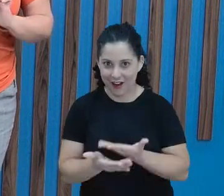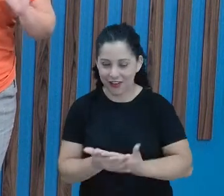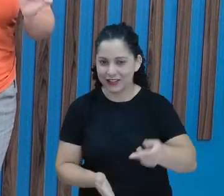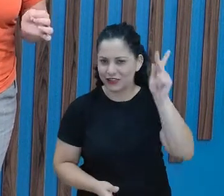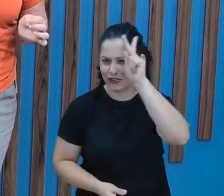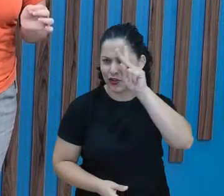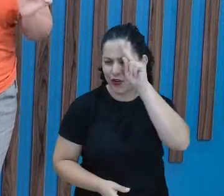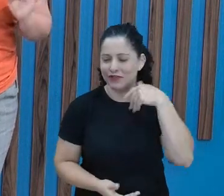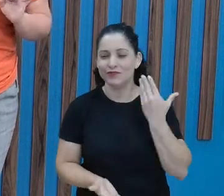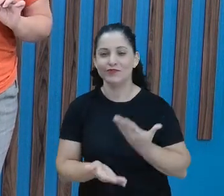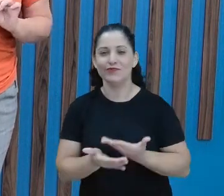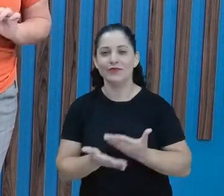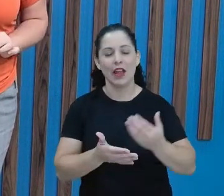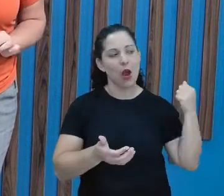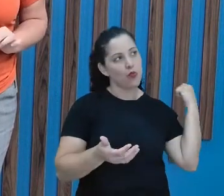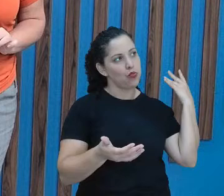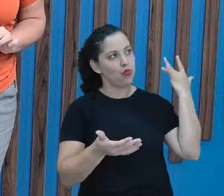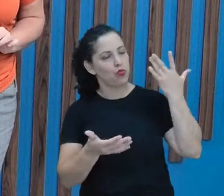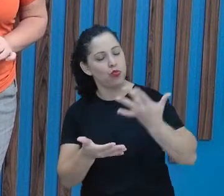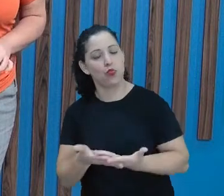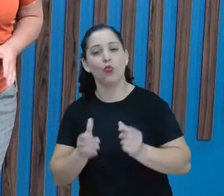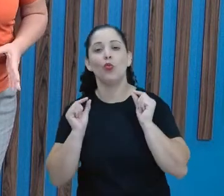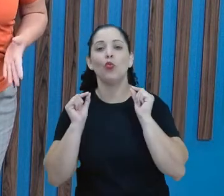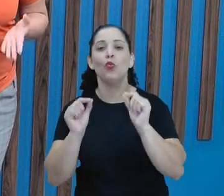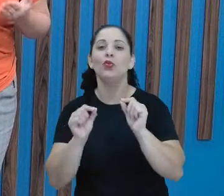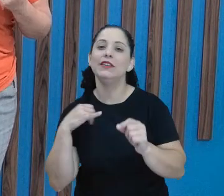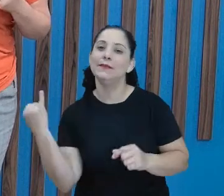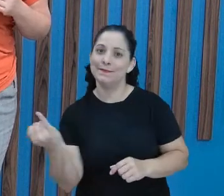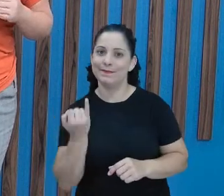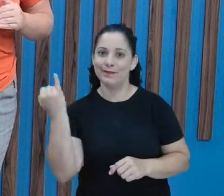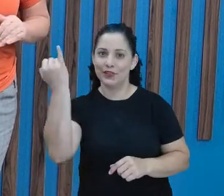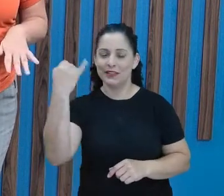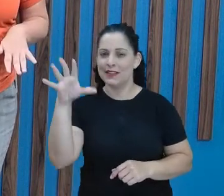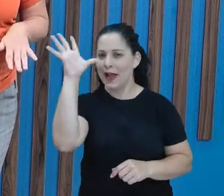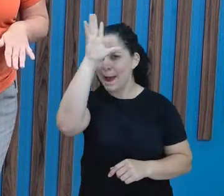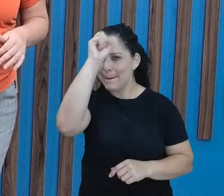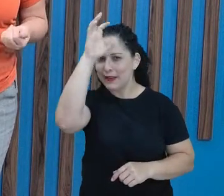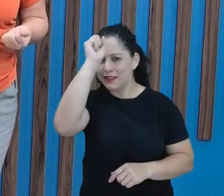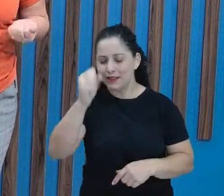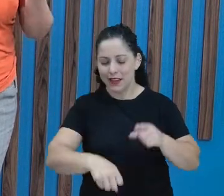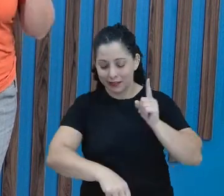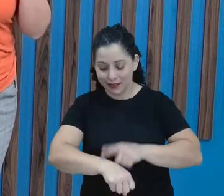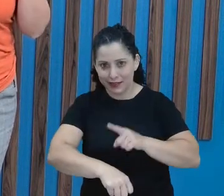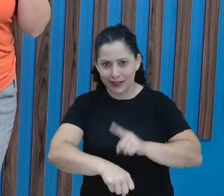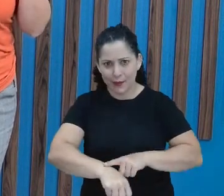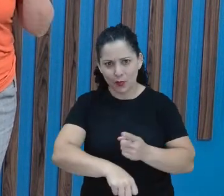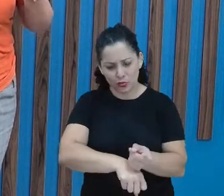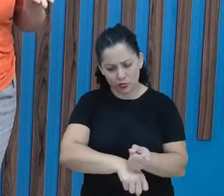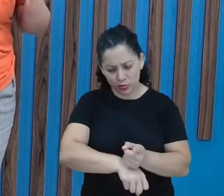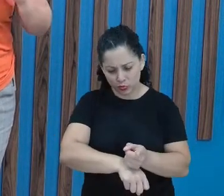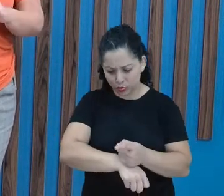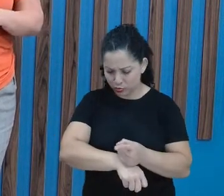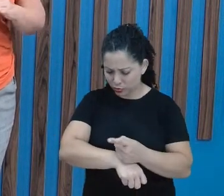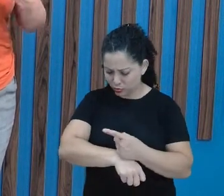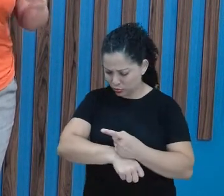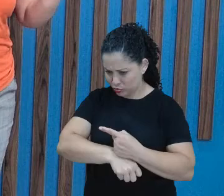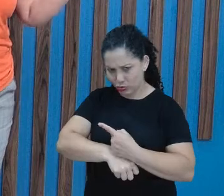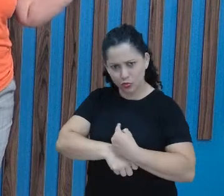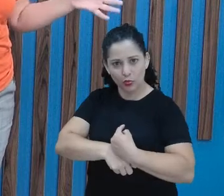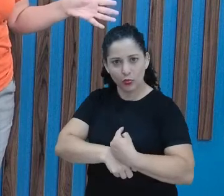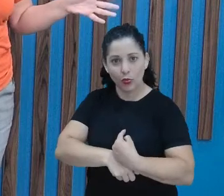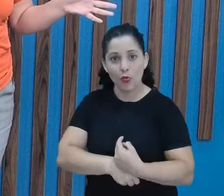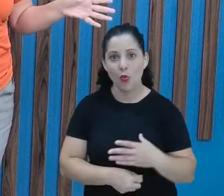Temos estudado, pois é importante aprender a contar o tempo, aprender sobre a passagem, como o